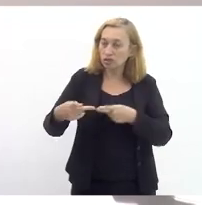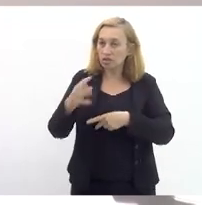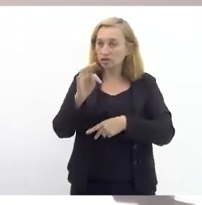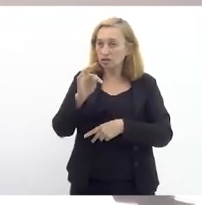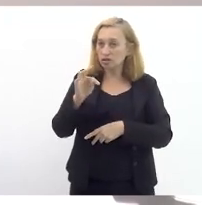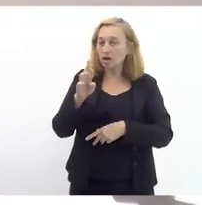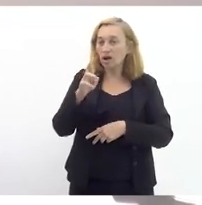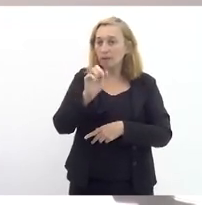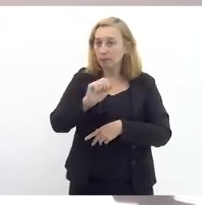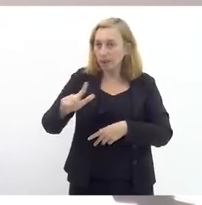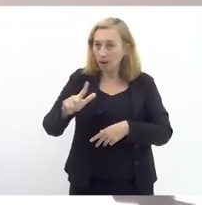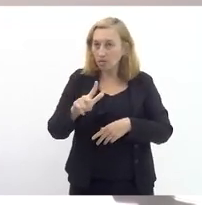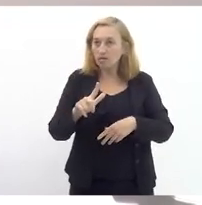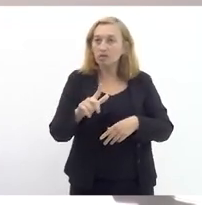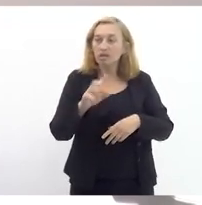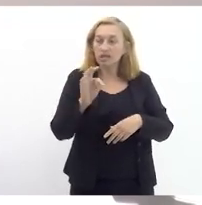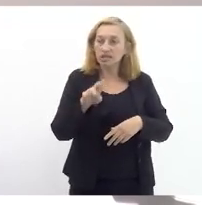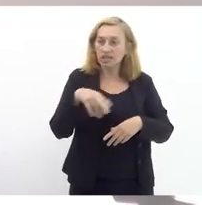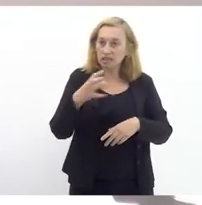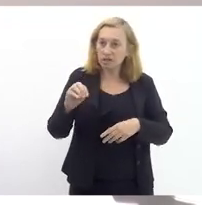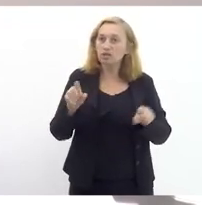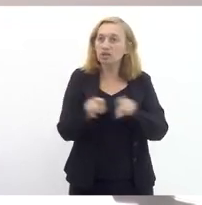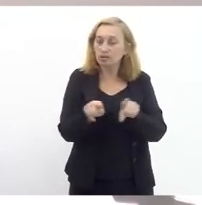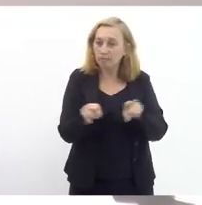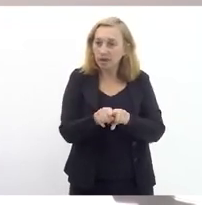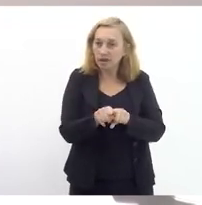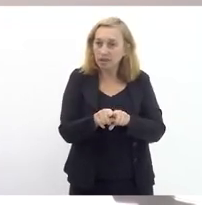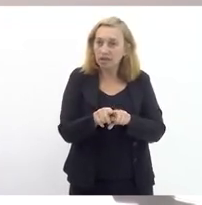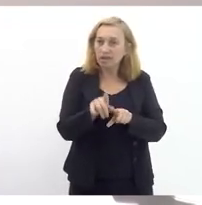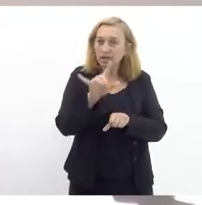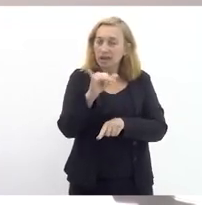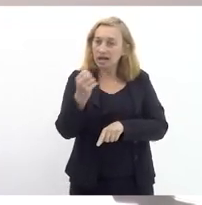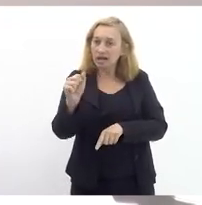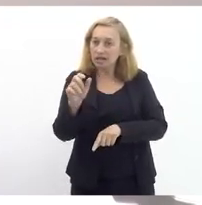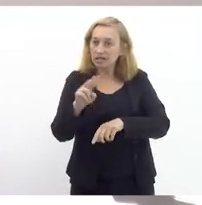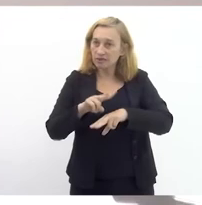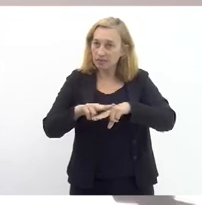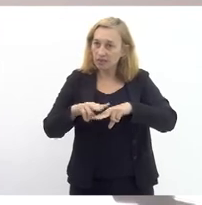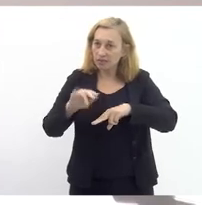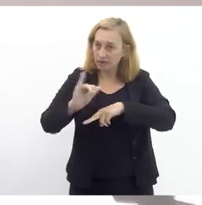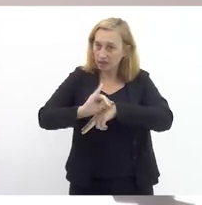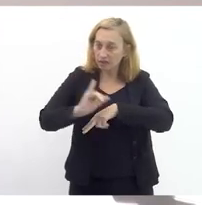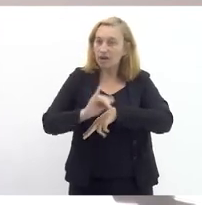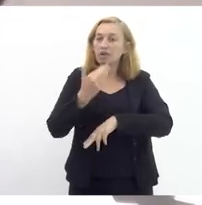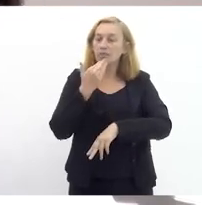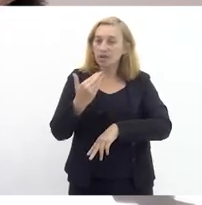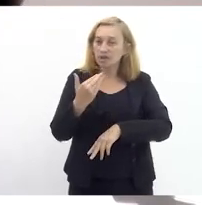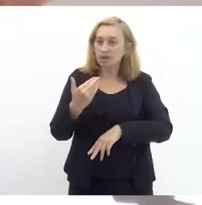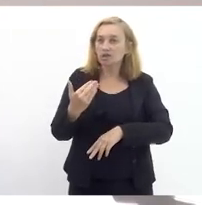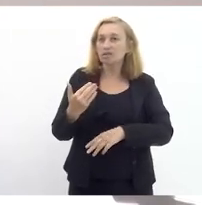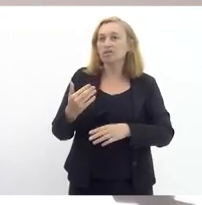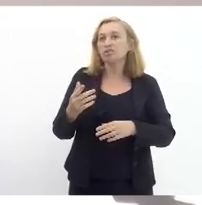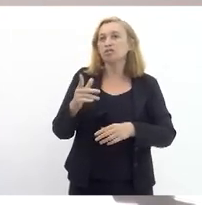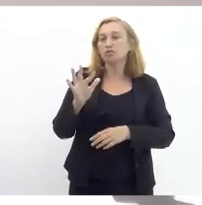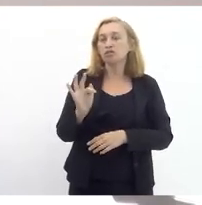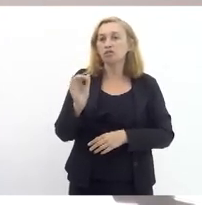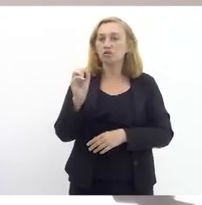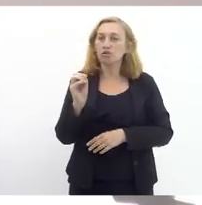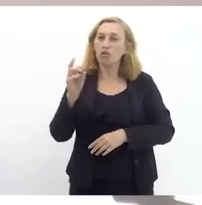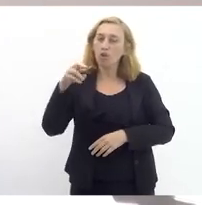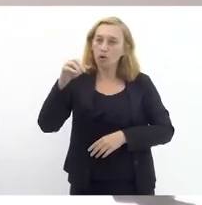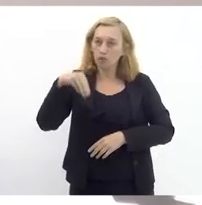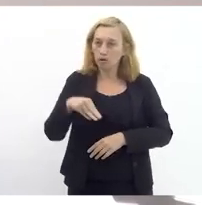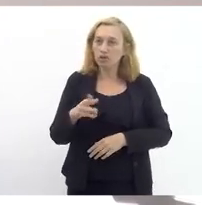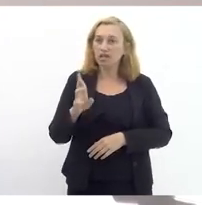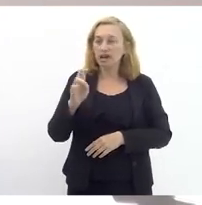perto a questão não só das estações, como também da linha férrea. Dizer que a solicitação que foi feita pelo fórum, que a